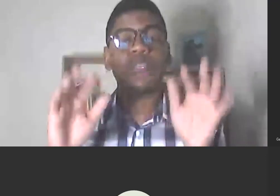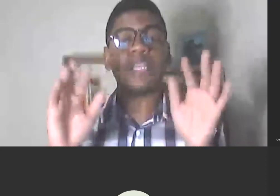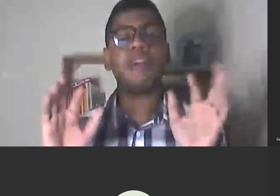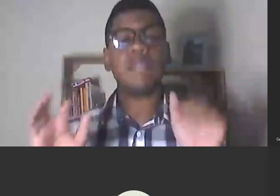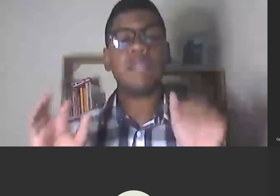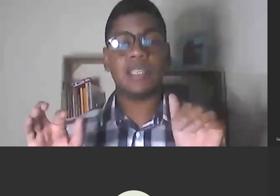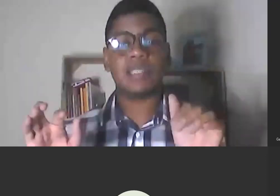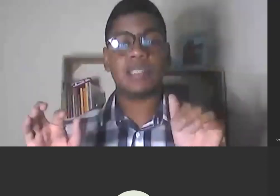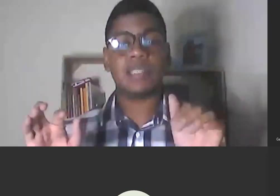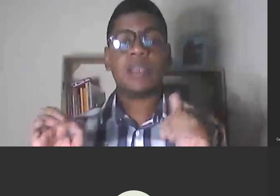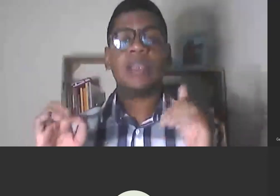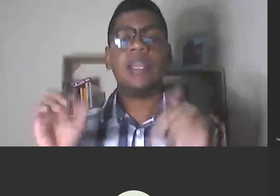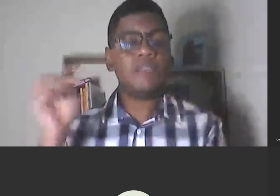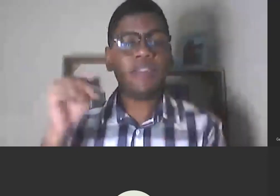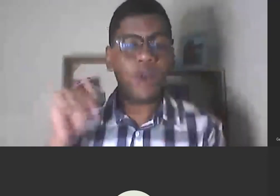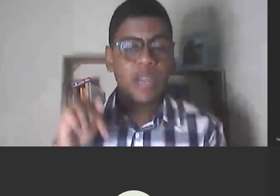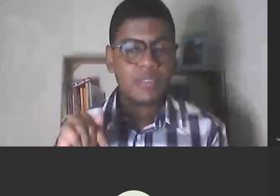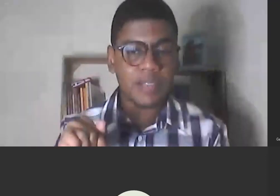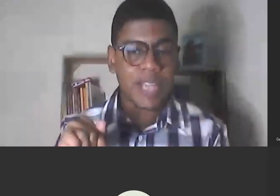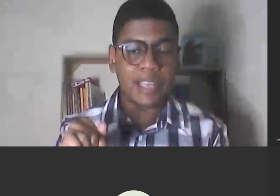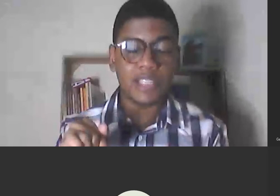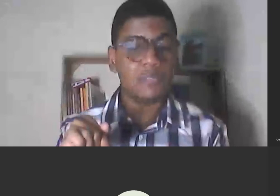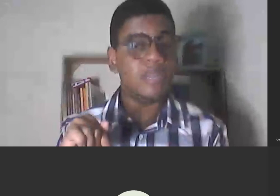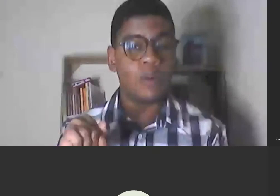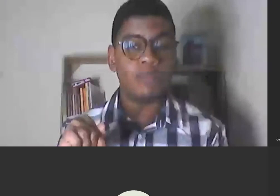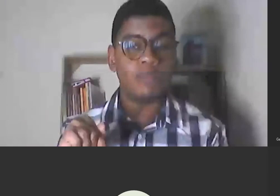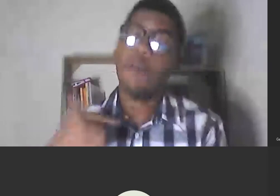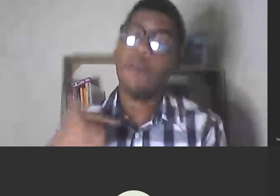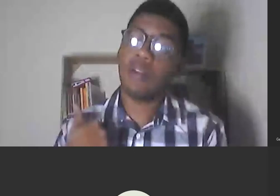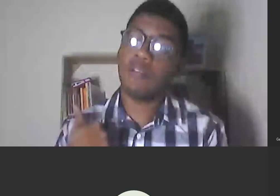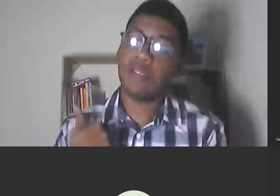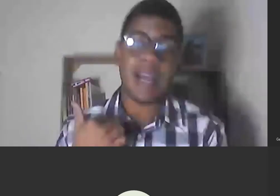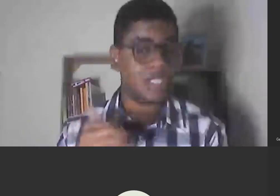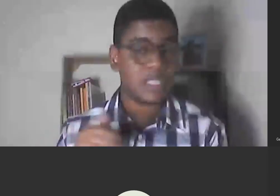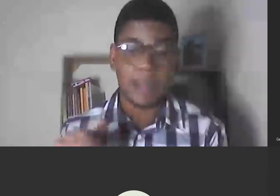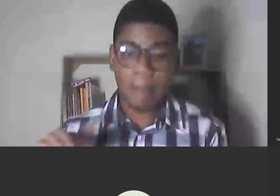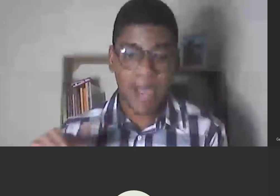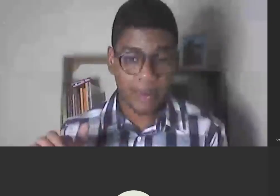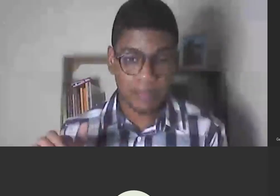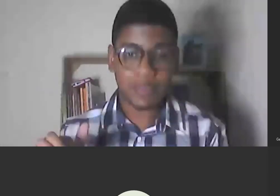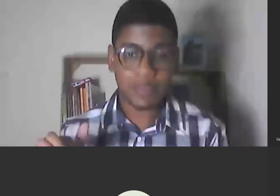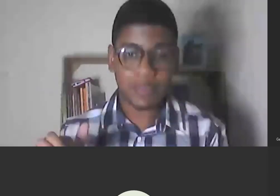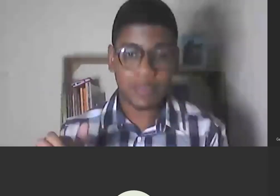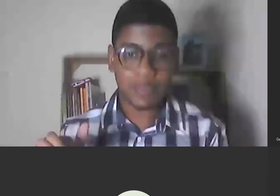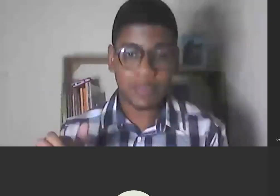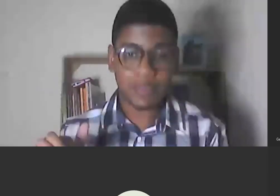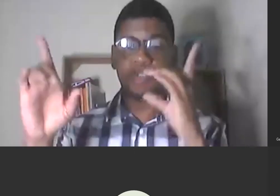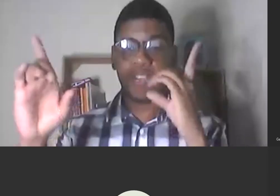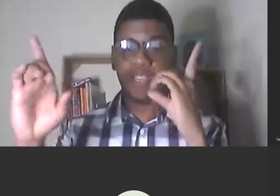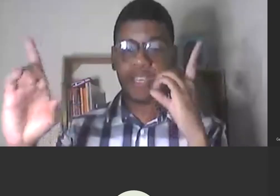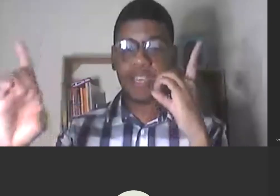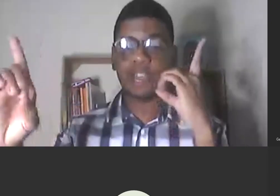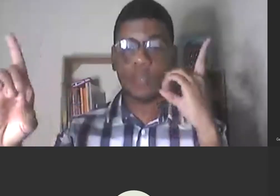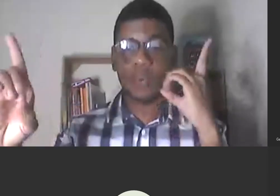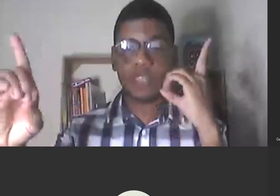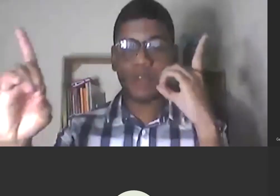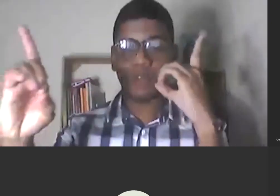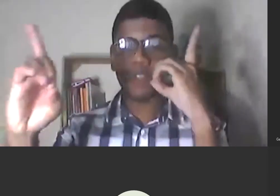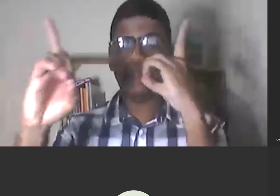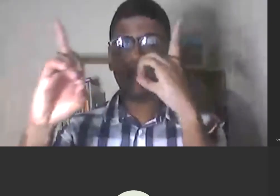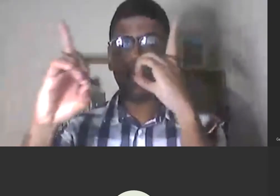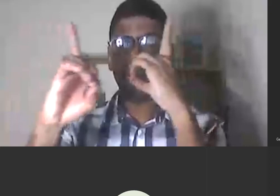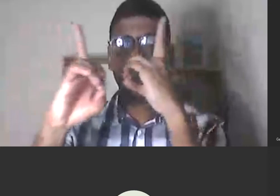a gente se encontrar na faculdade. Lívia mora na faculdade? Não. Eu moro na faculdade? Também não. Então, a gente faria as